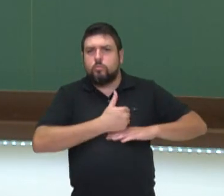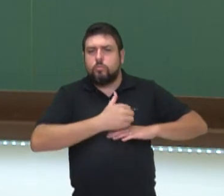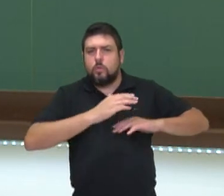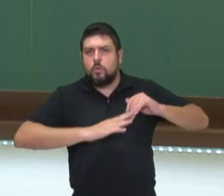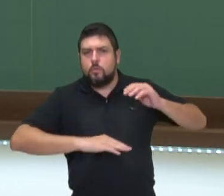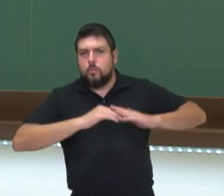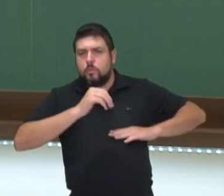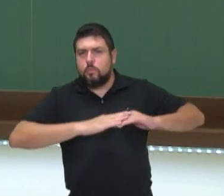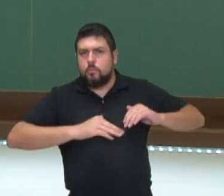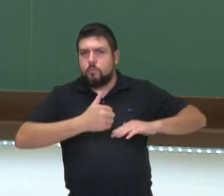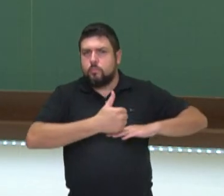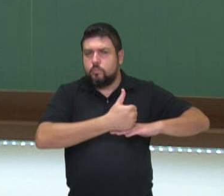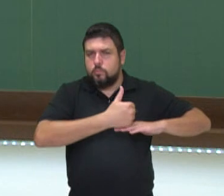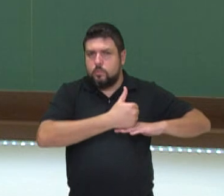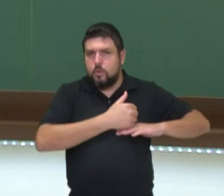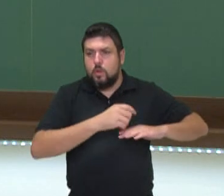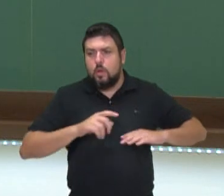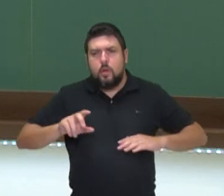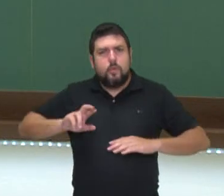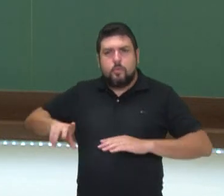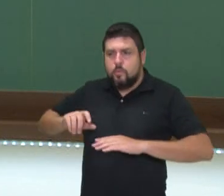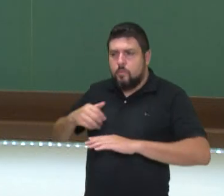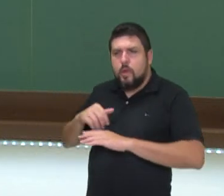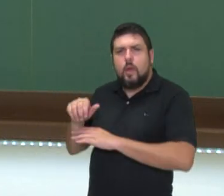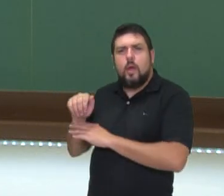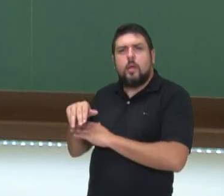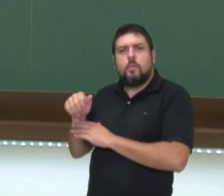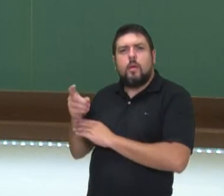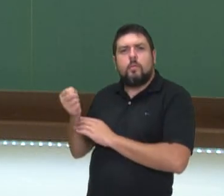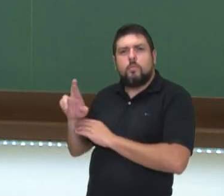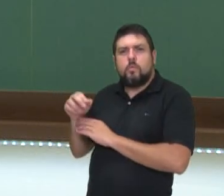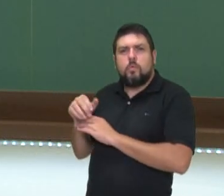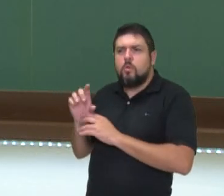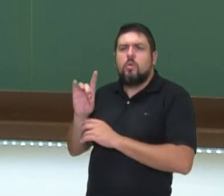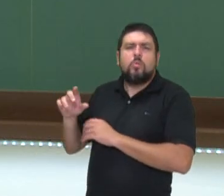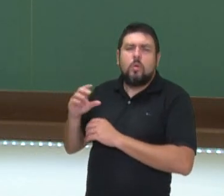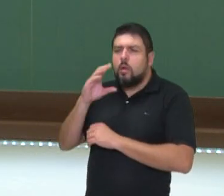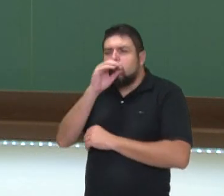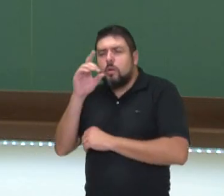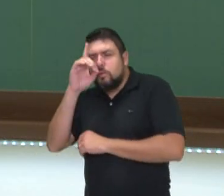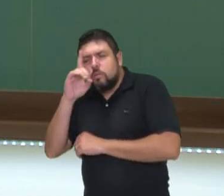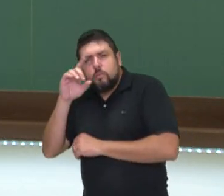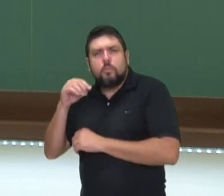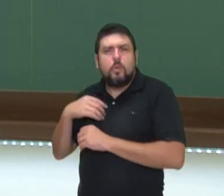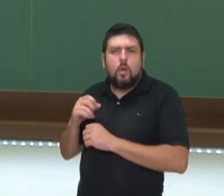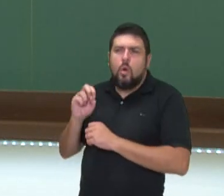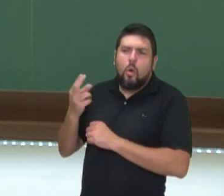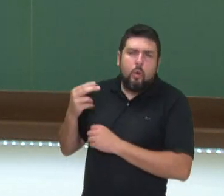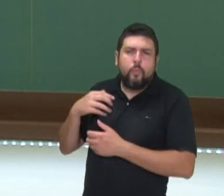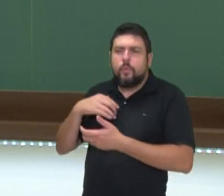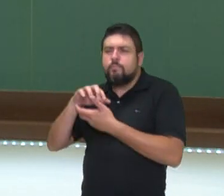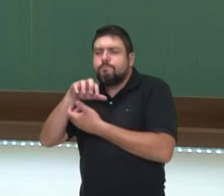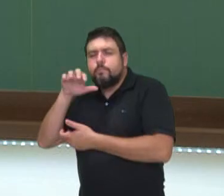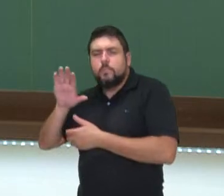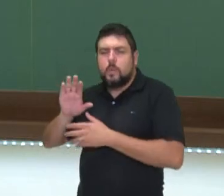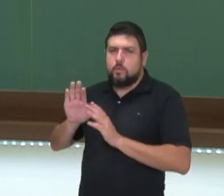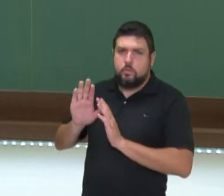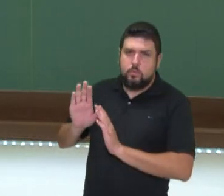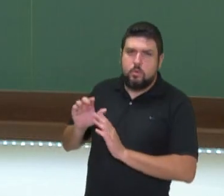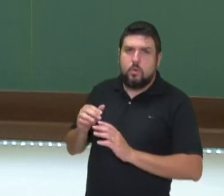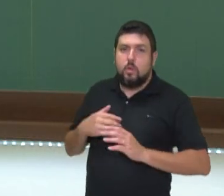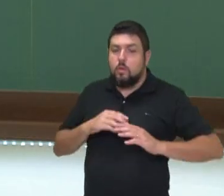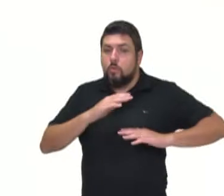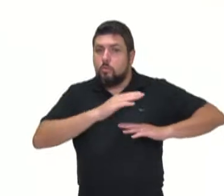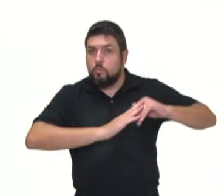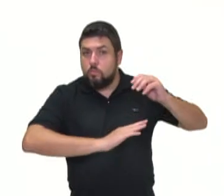não amador, aquele que joga nos finais de semana ou joga o campeonato quarentinha, o profissional que eles ganham para